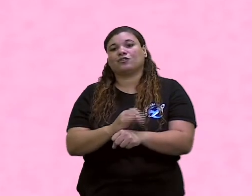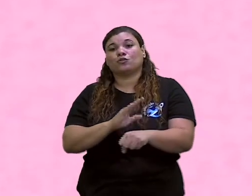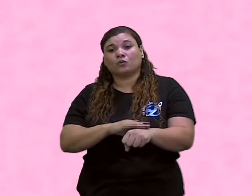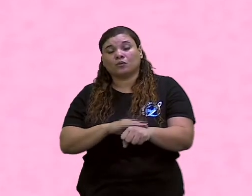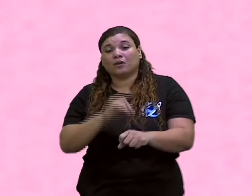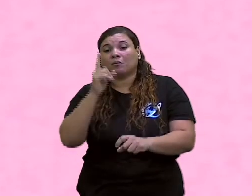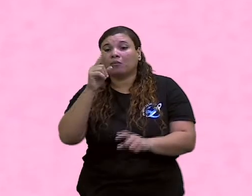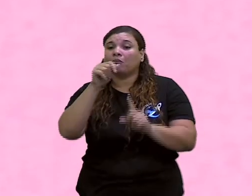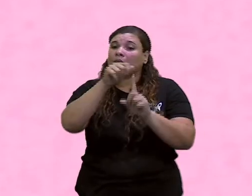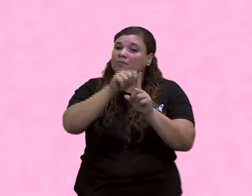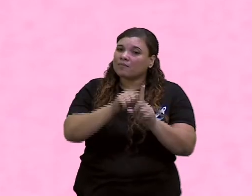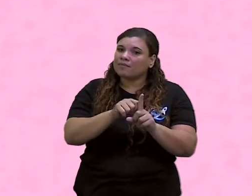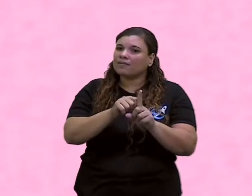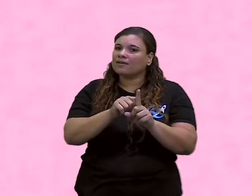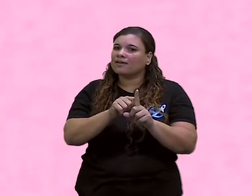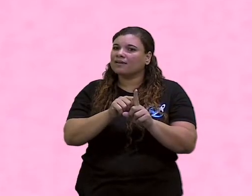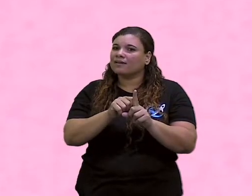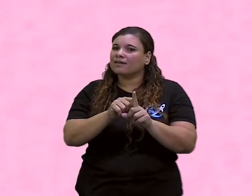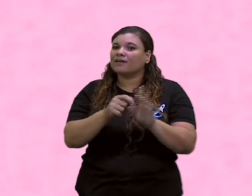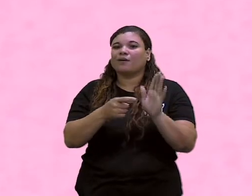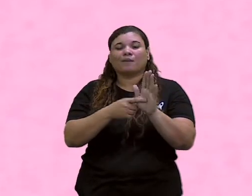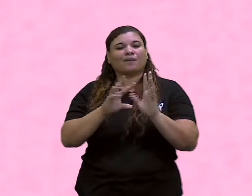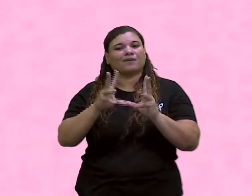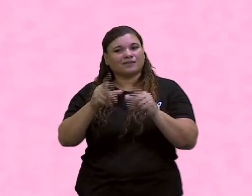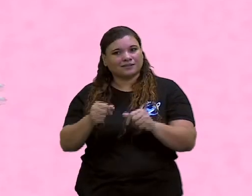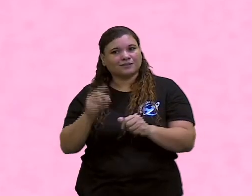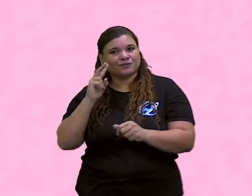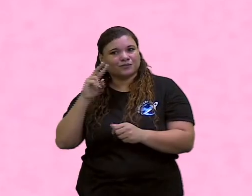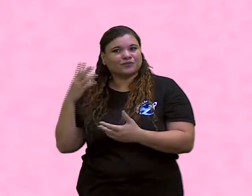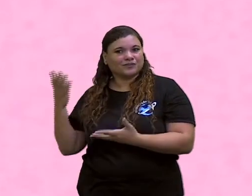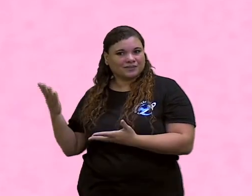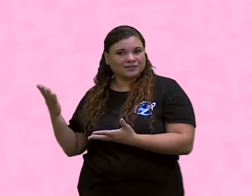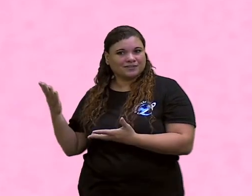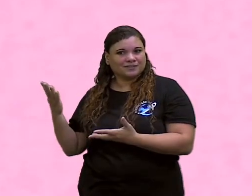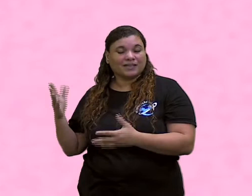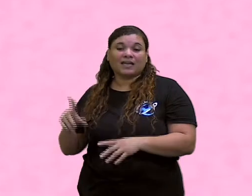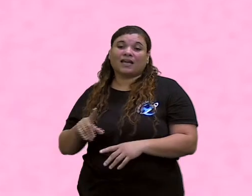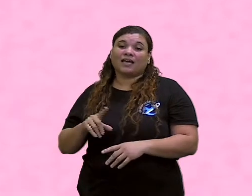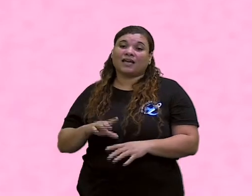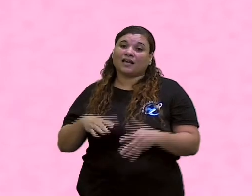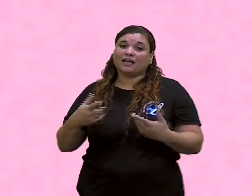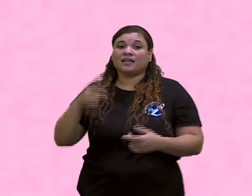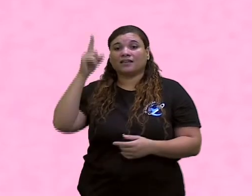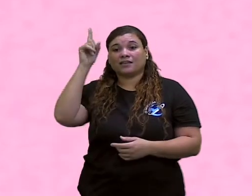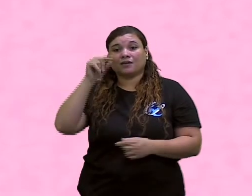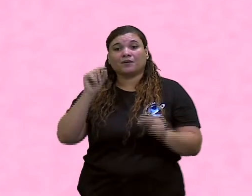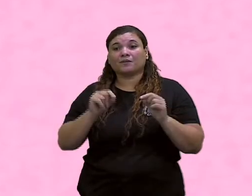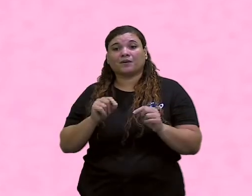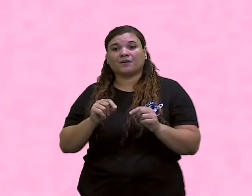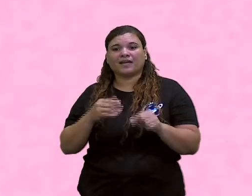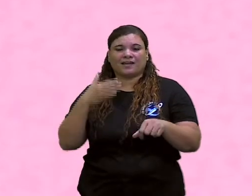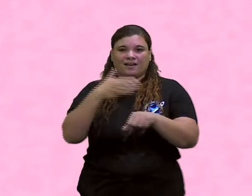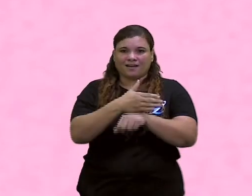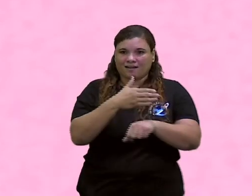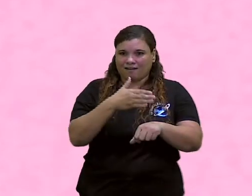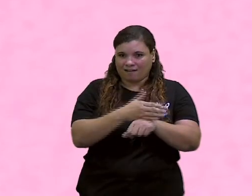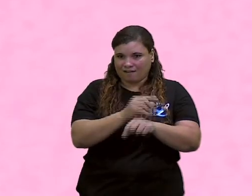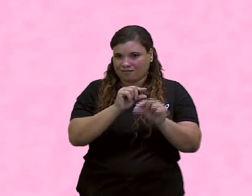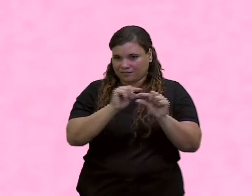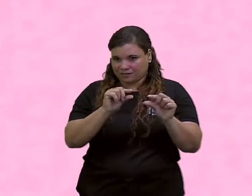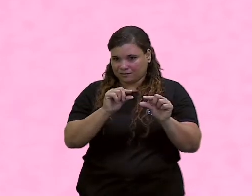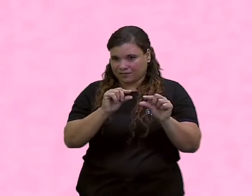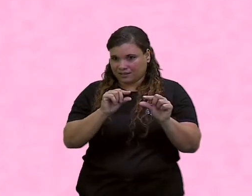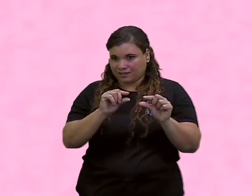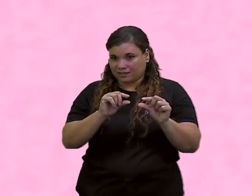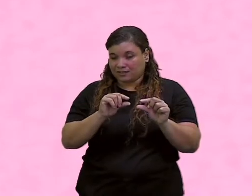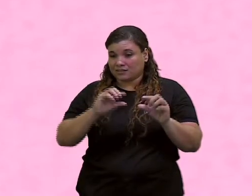tenho o verbo ali, navegue, e o restante aí são os adjuntos adverbiais. E aí a gente pode também classificar que o grátis é o quê?